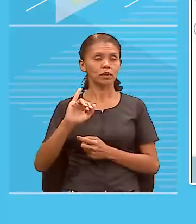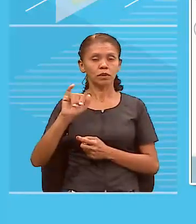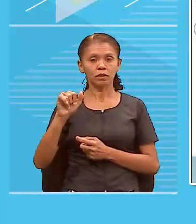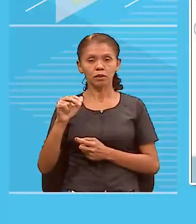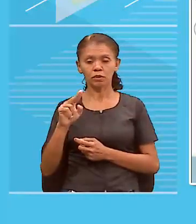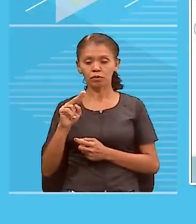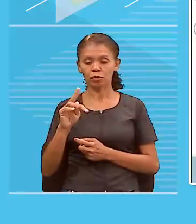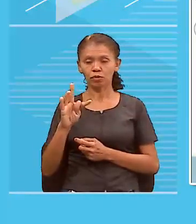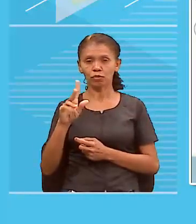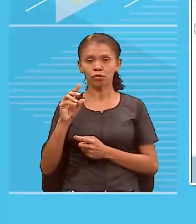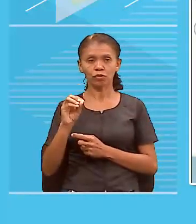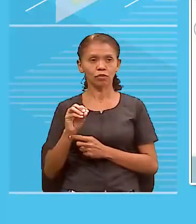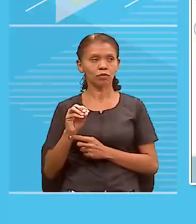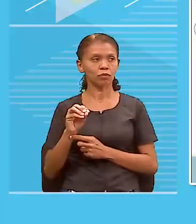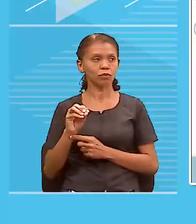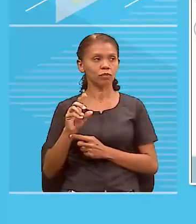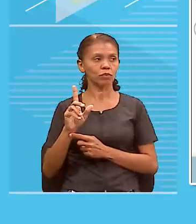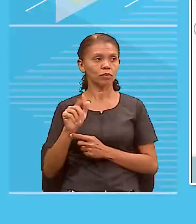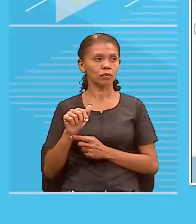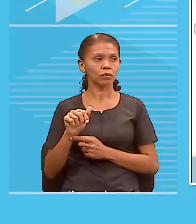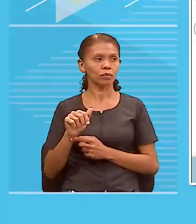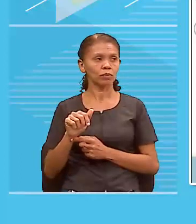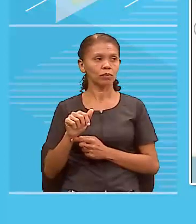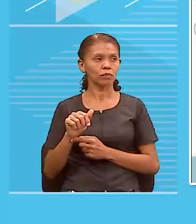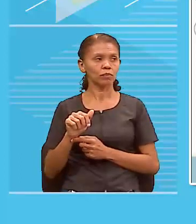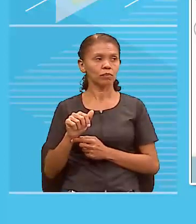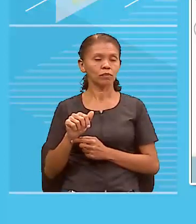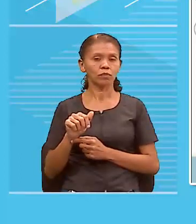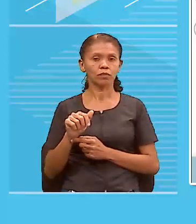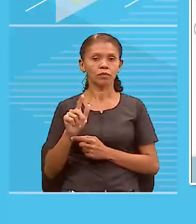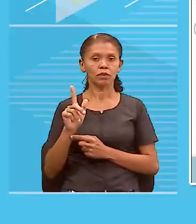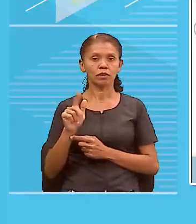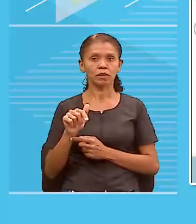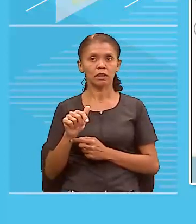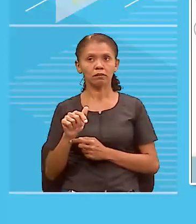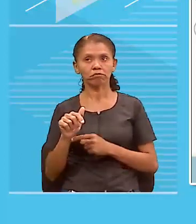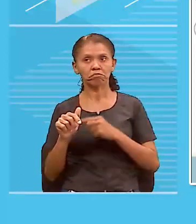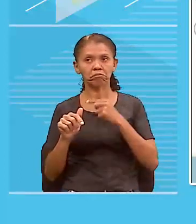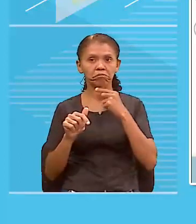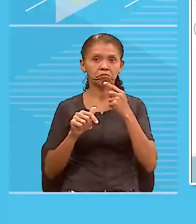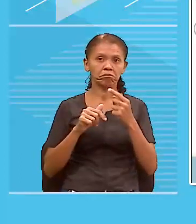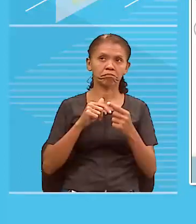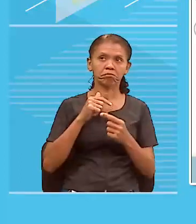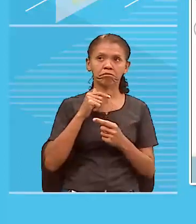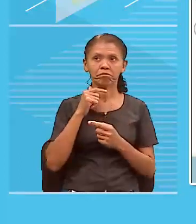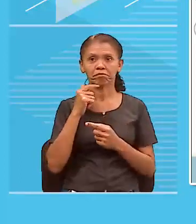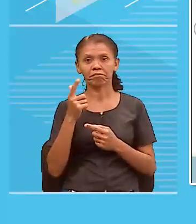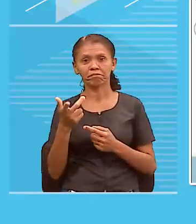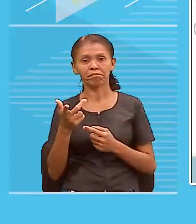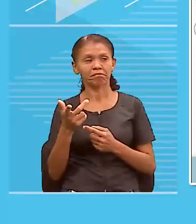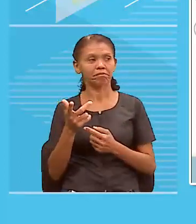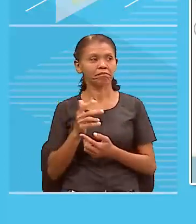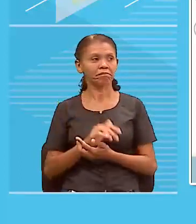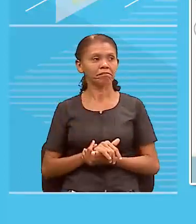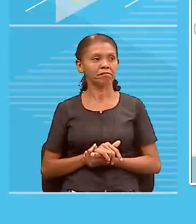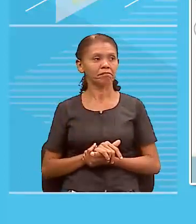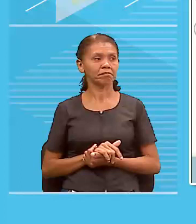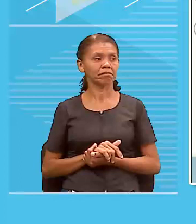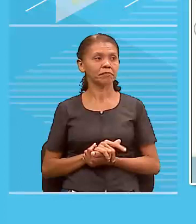da hipótese do Imaginário do irreal do hipotético É do desejo